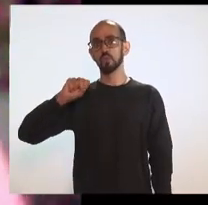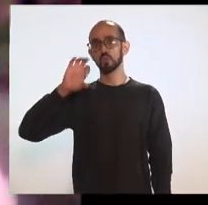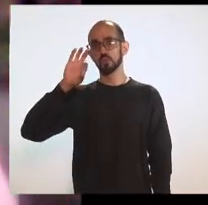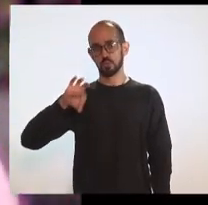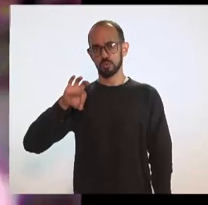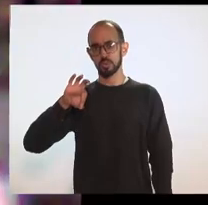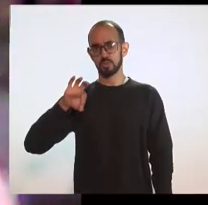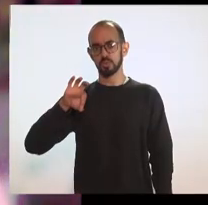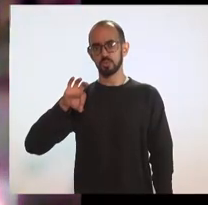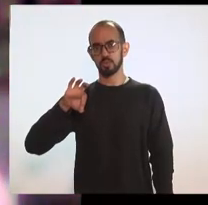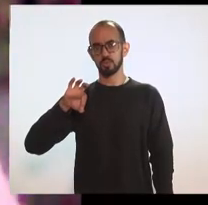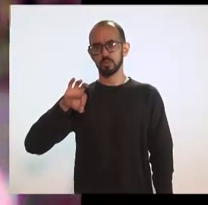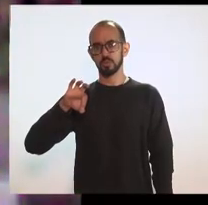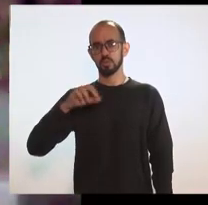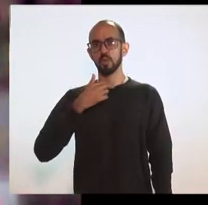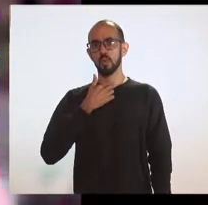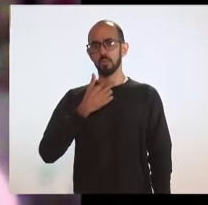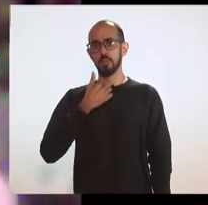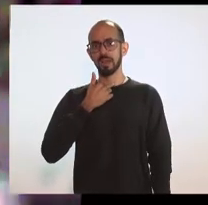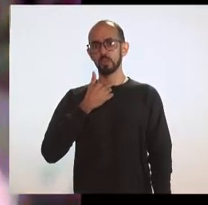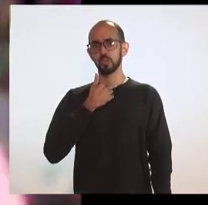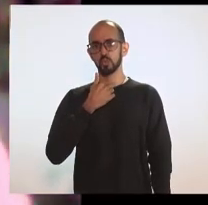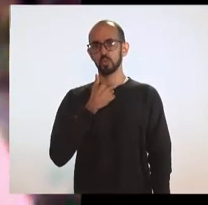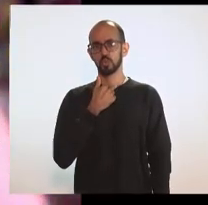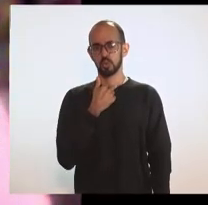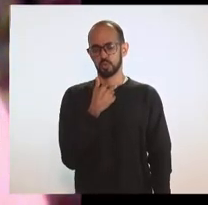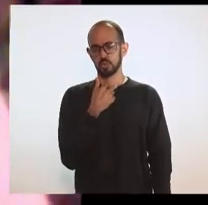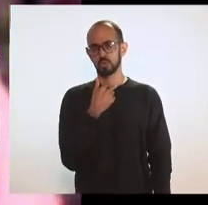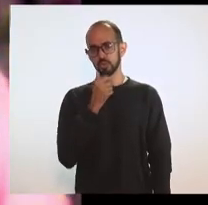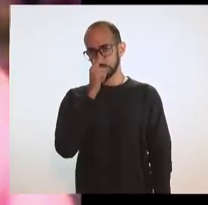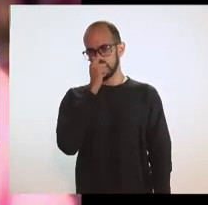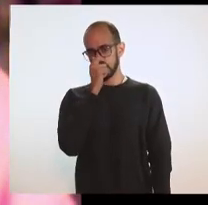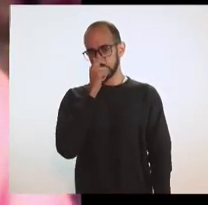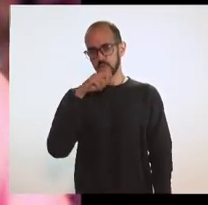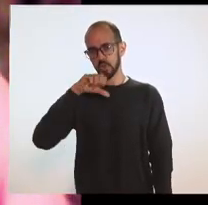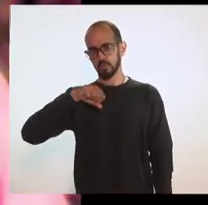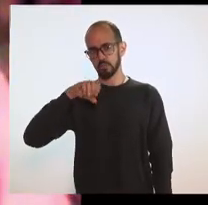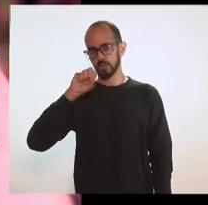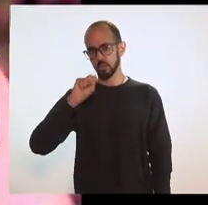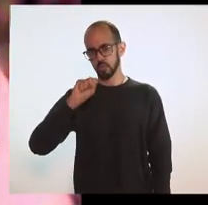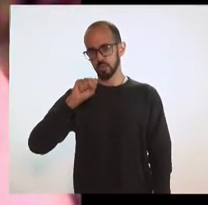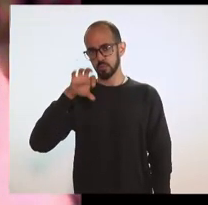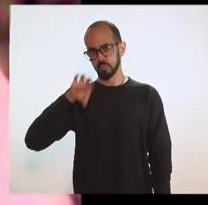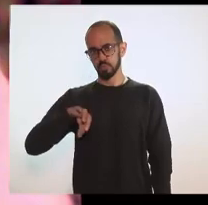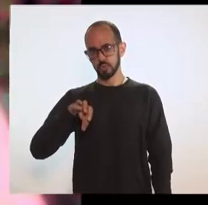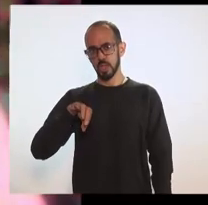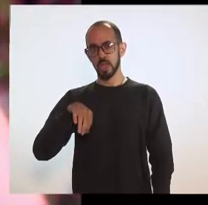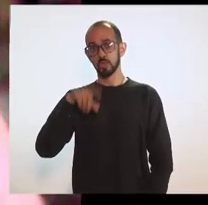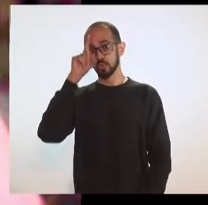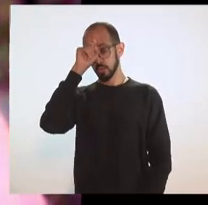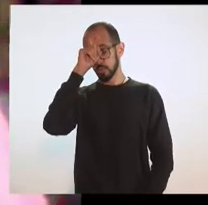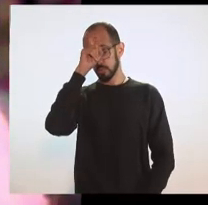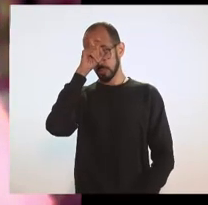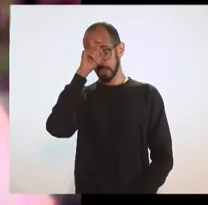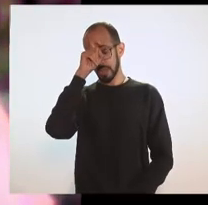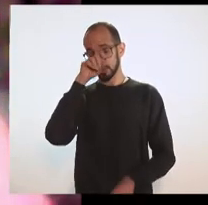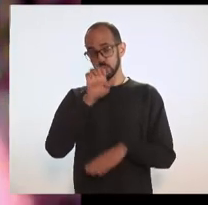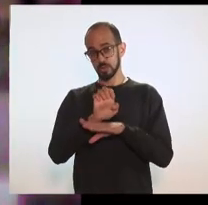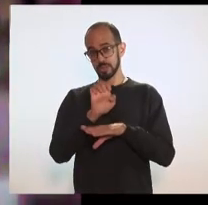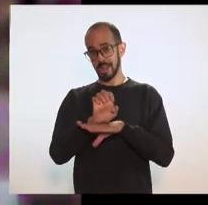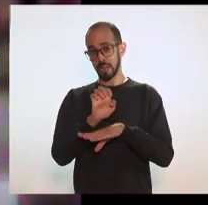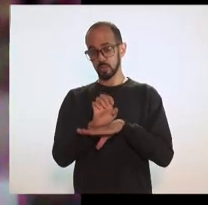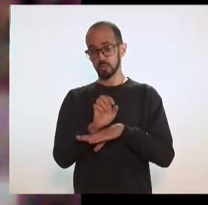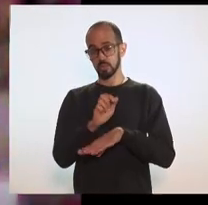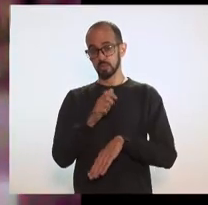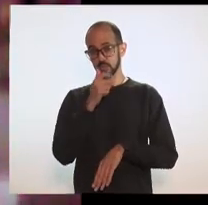e noventa e oito por cento dos leitos de UTI dos hospitais estaduais leitos destinados apposed que estão